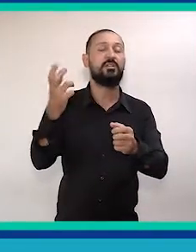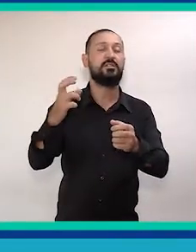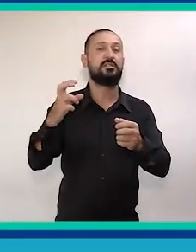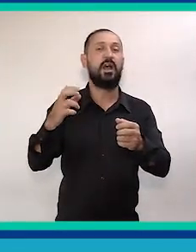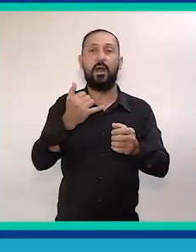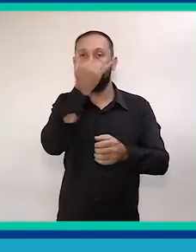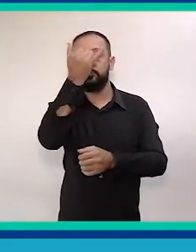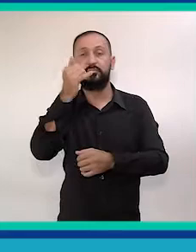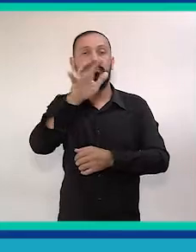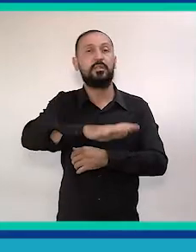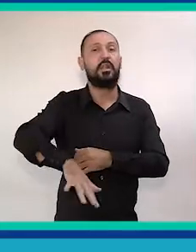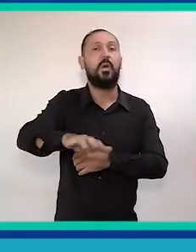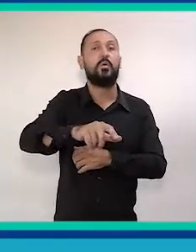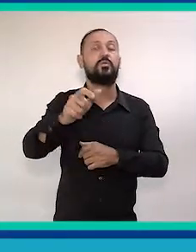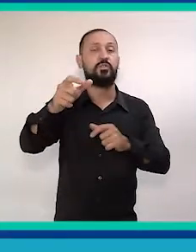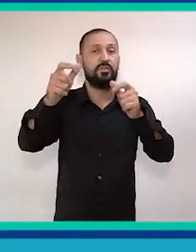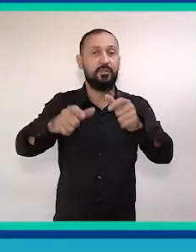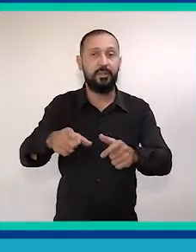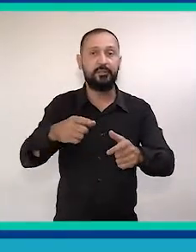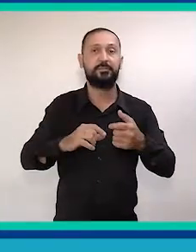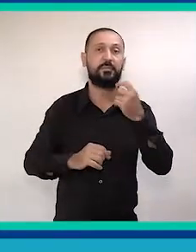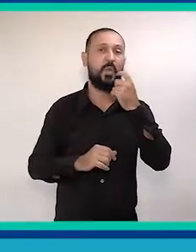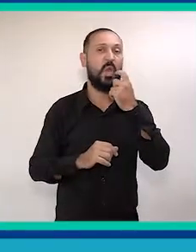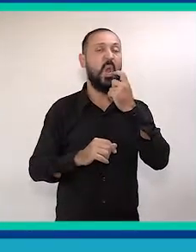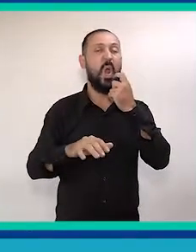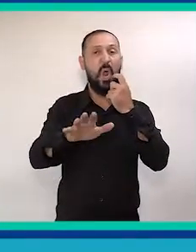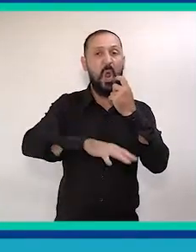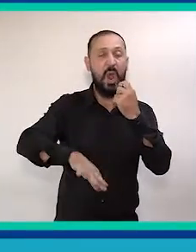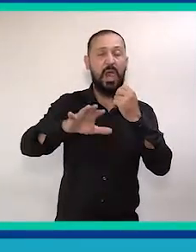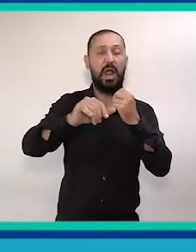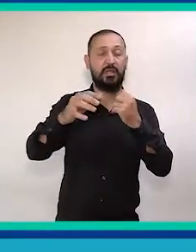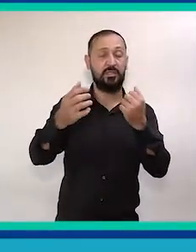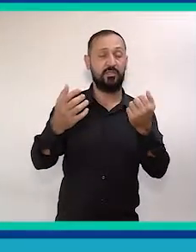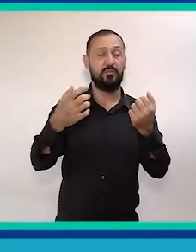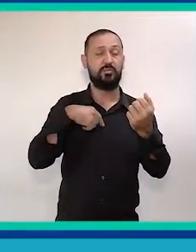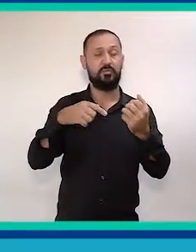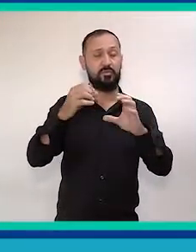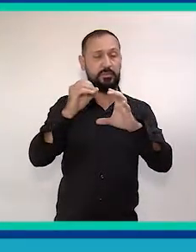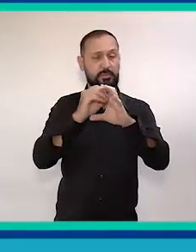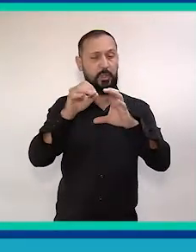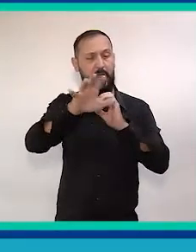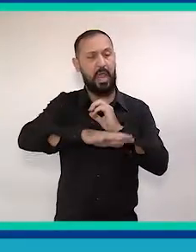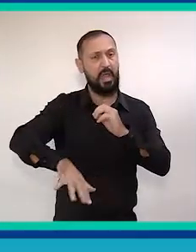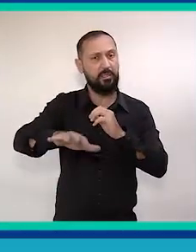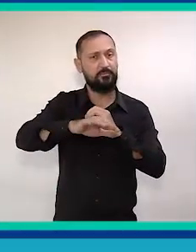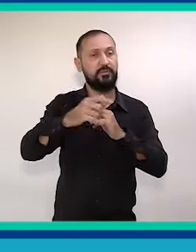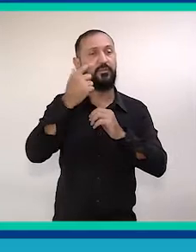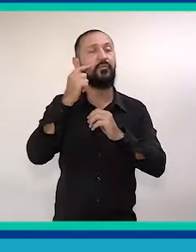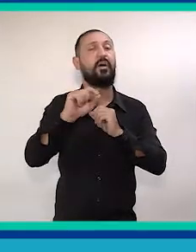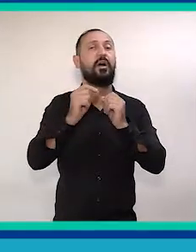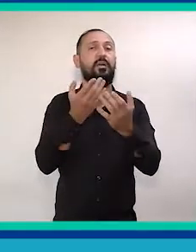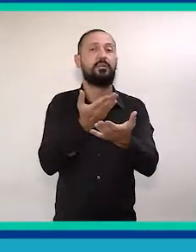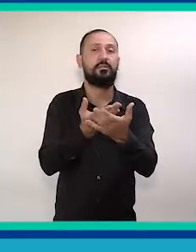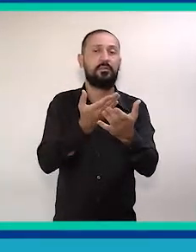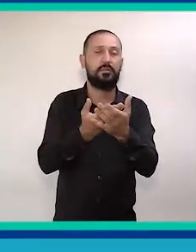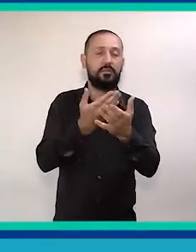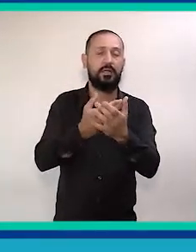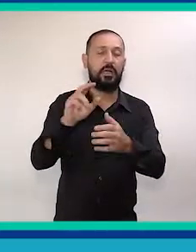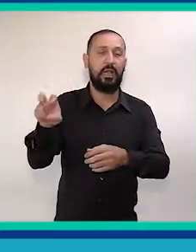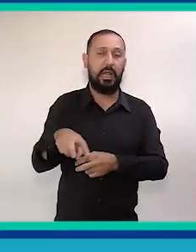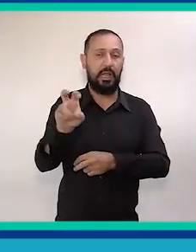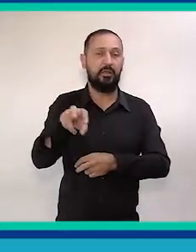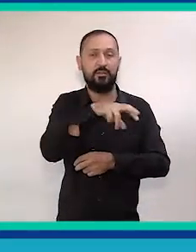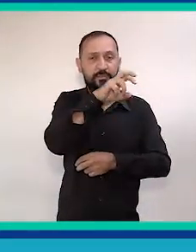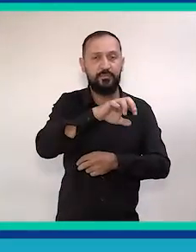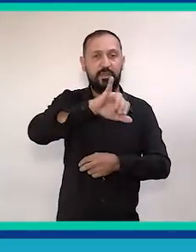animal que mais causa acidentes nas áreas onde ele ocorre. Então, na região do Cerrado, se a gente for avaliar as